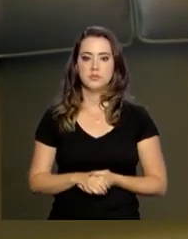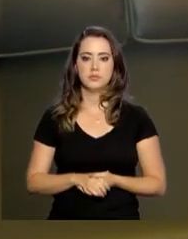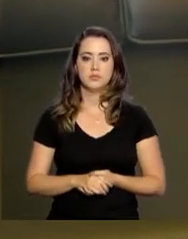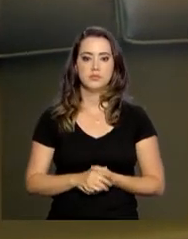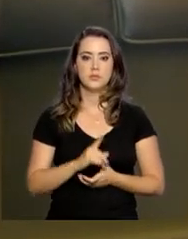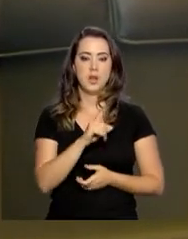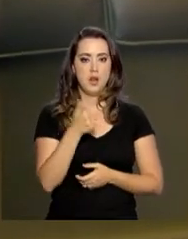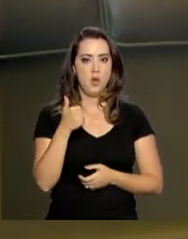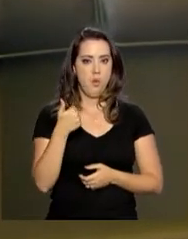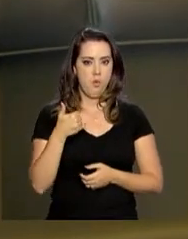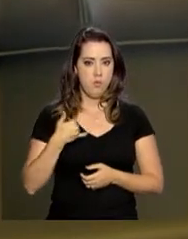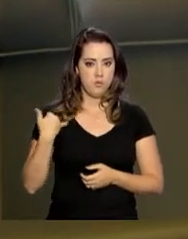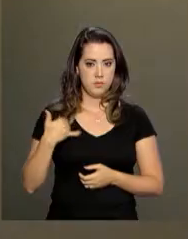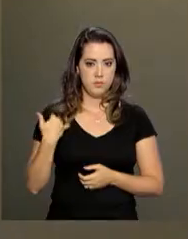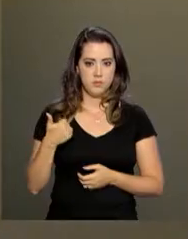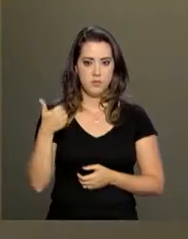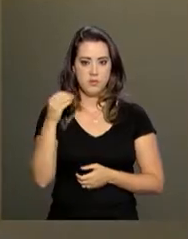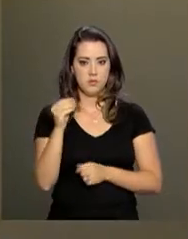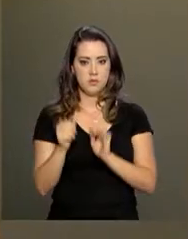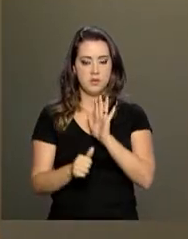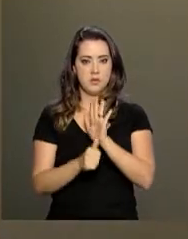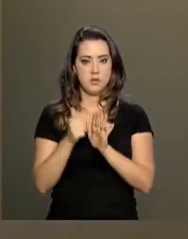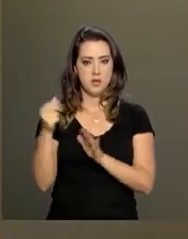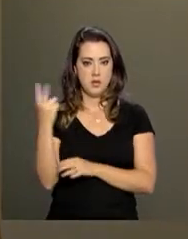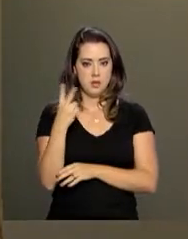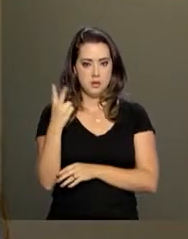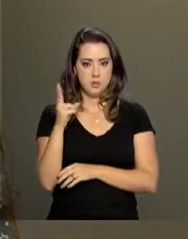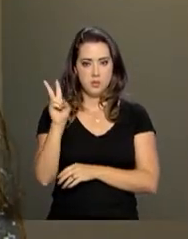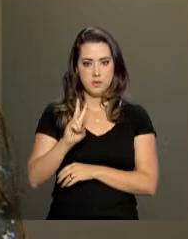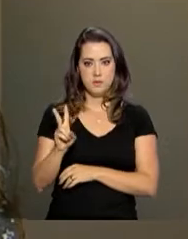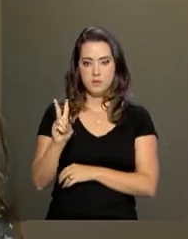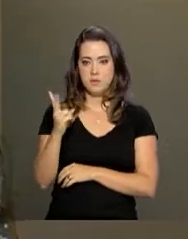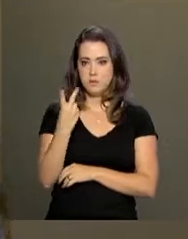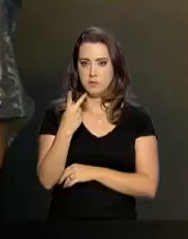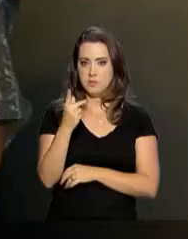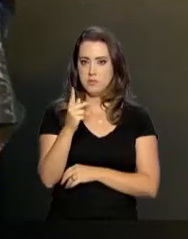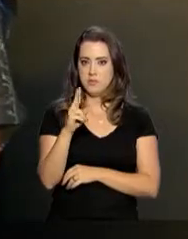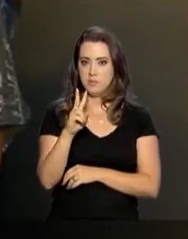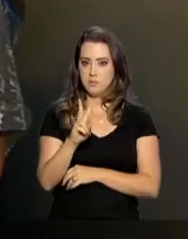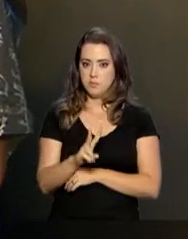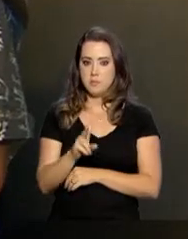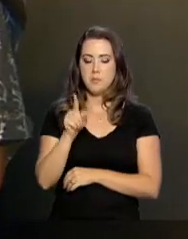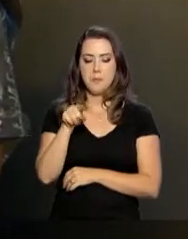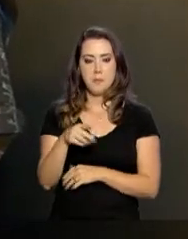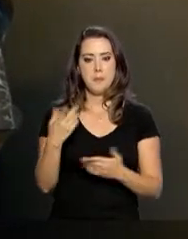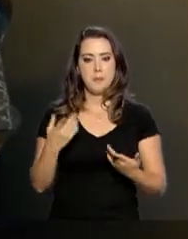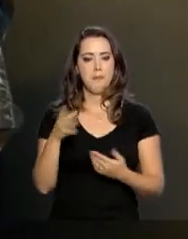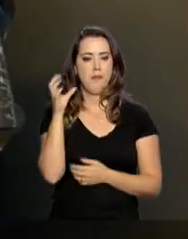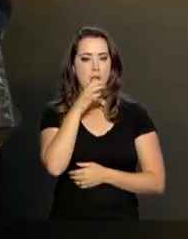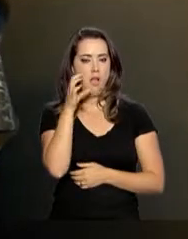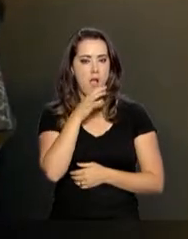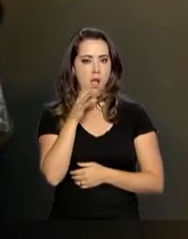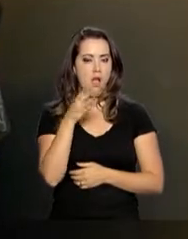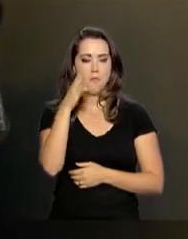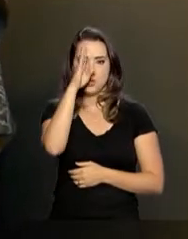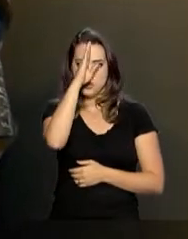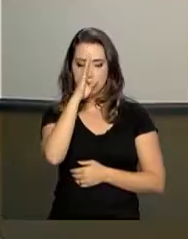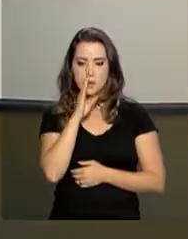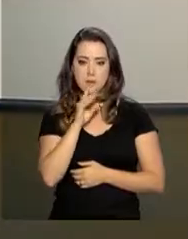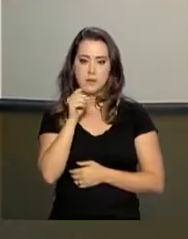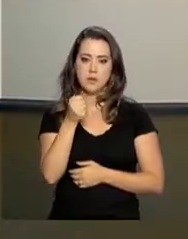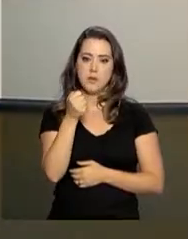Emanuele tem 11 anos. Aos 10, ela tomou as duas doses da vacina contra o HPV. Foi rápido, de